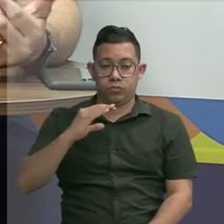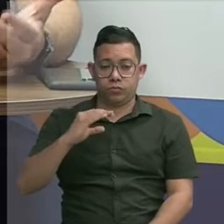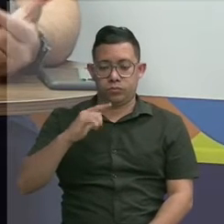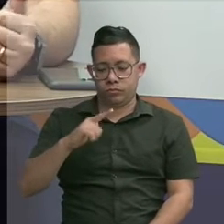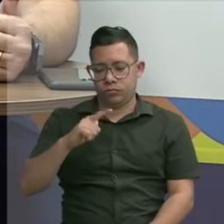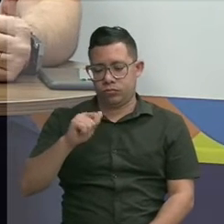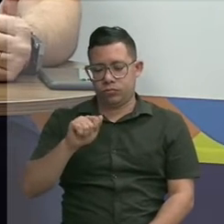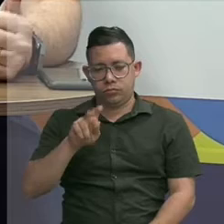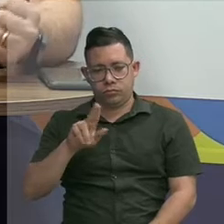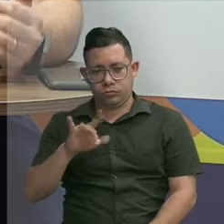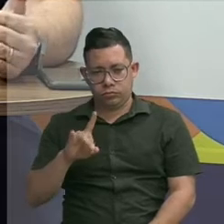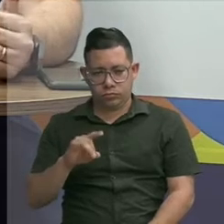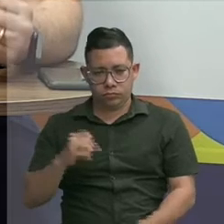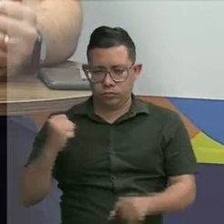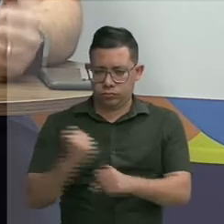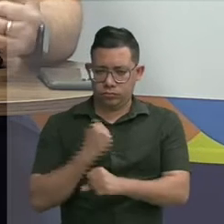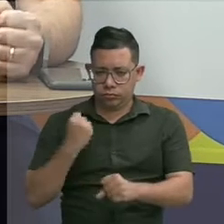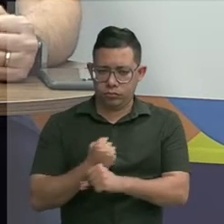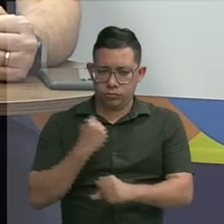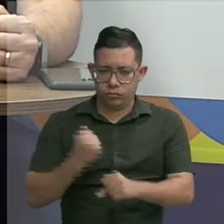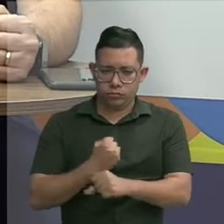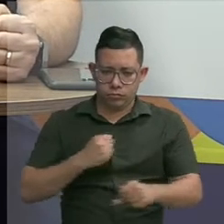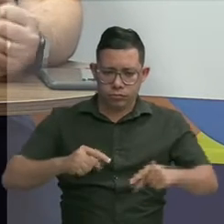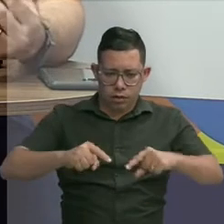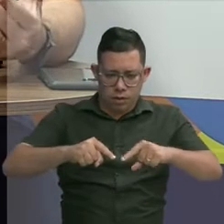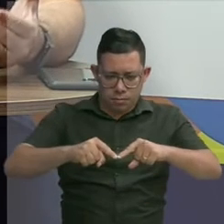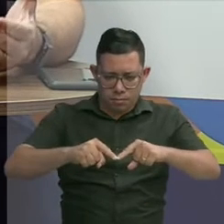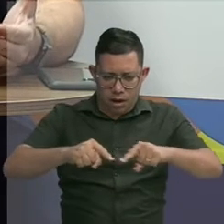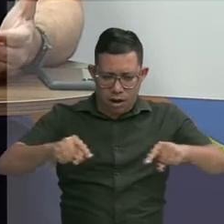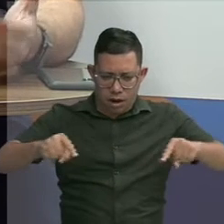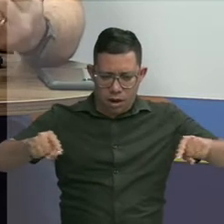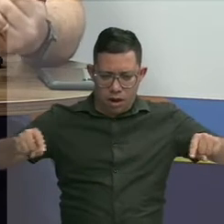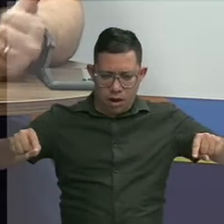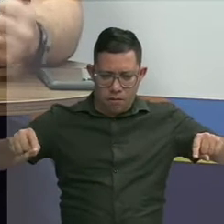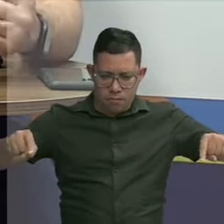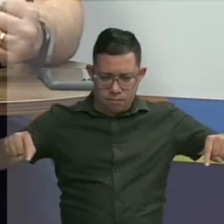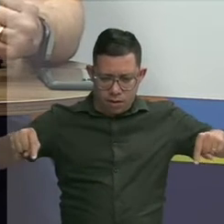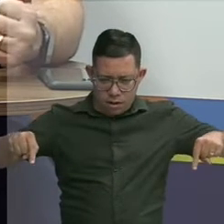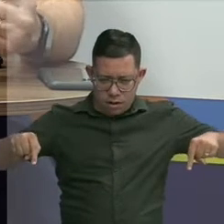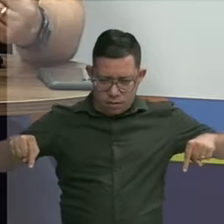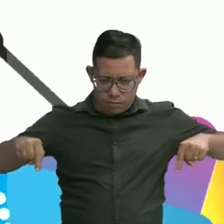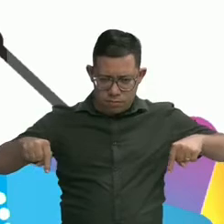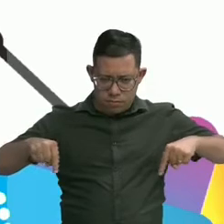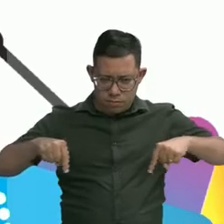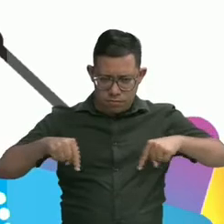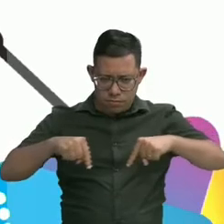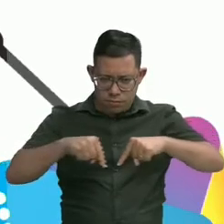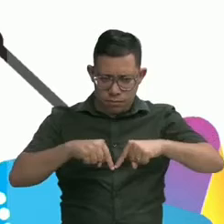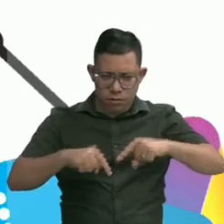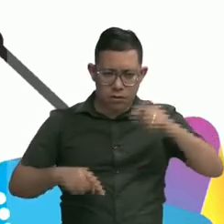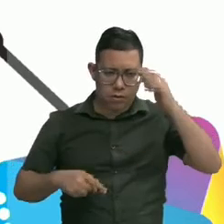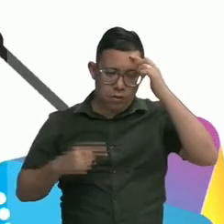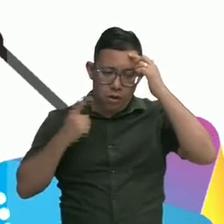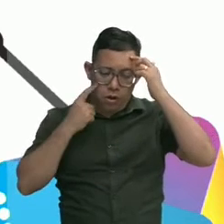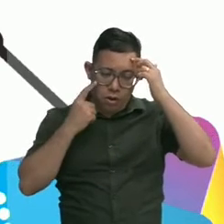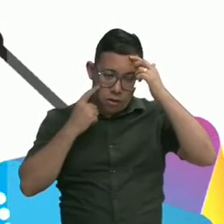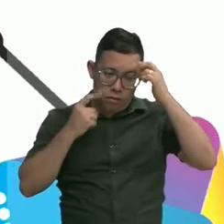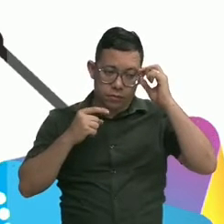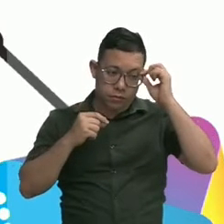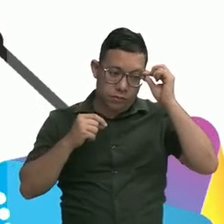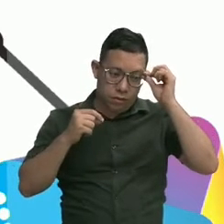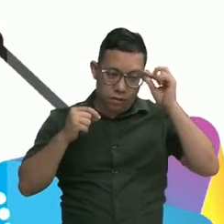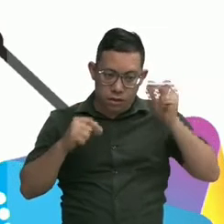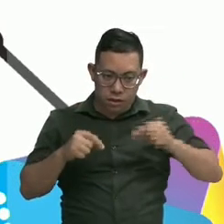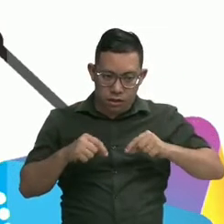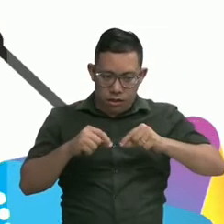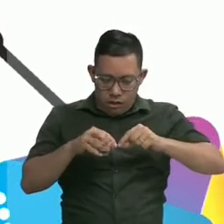piscina em sua chácara no formato retangular ela gostaria que a piscina apresentasse as seguintes condições gente